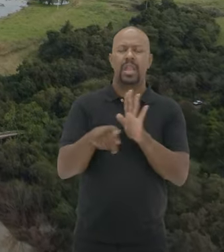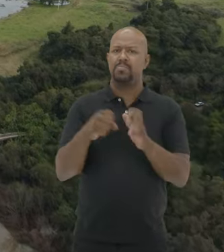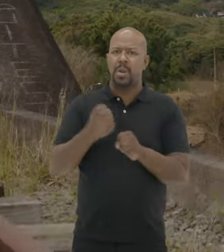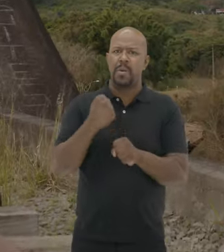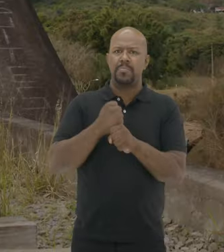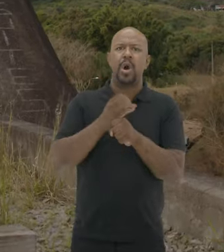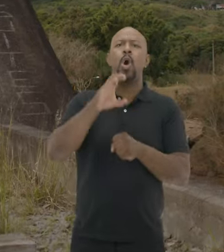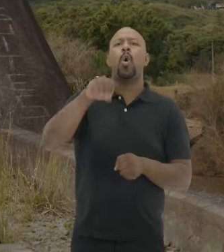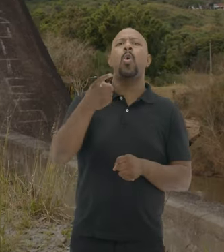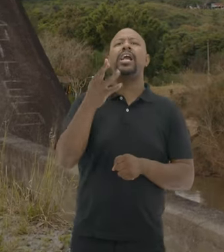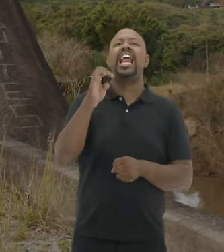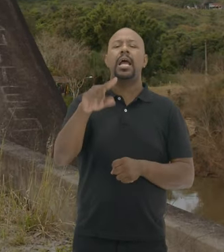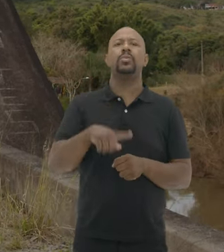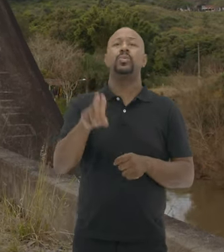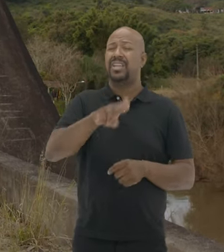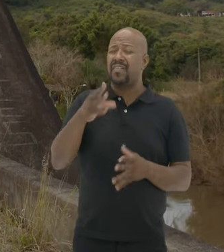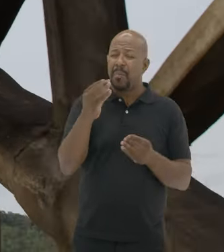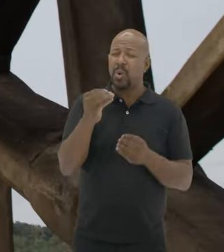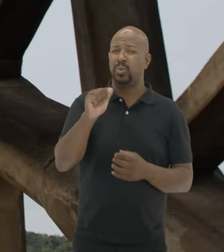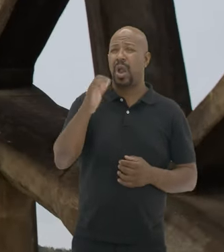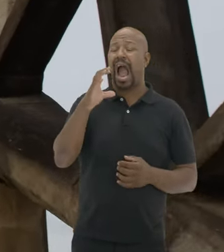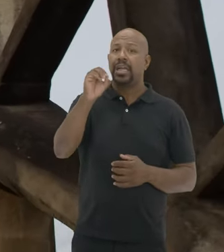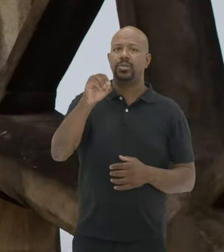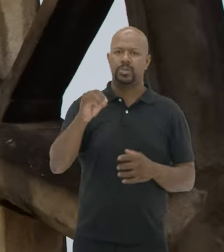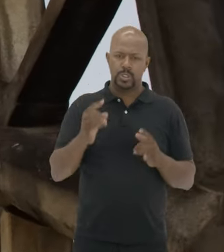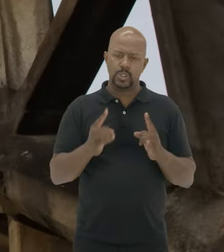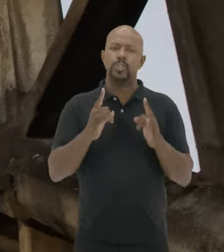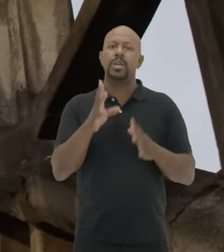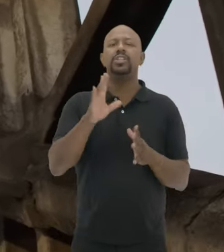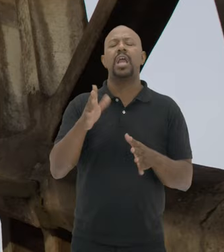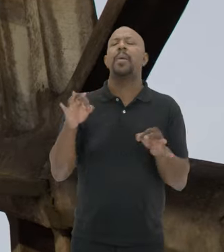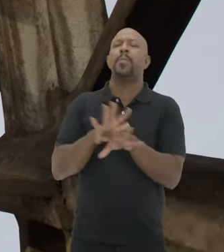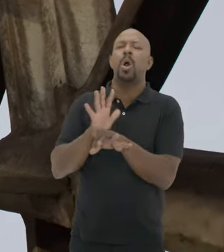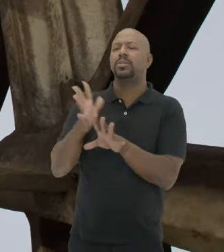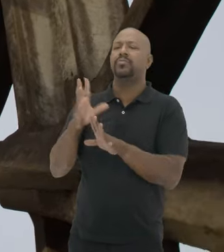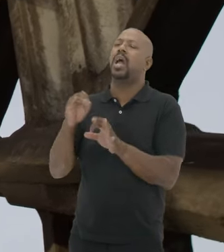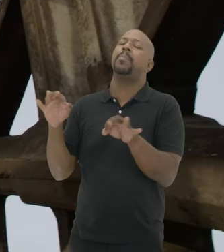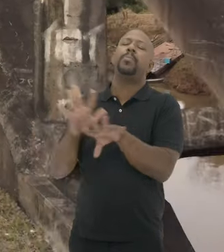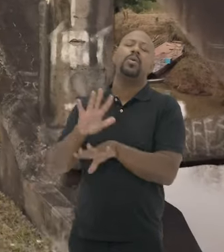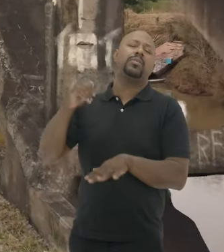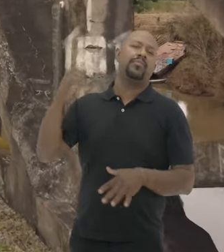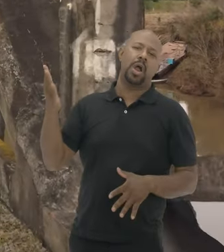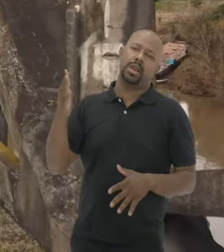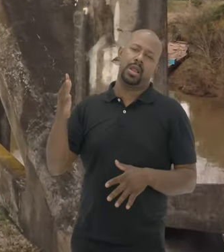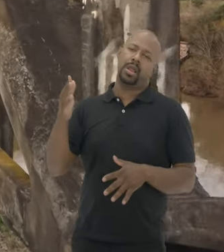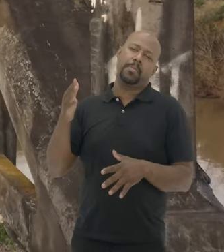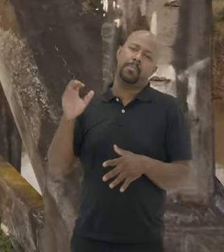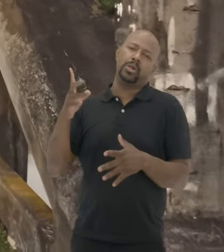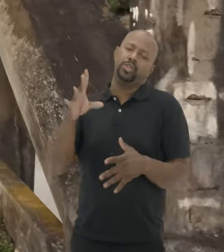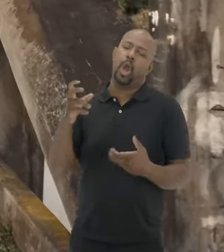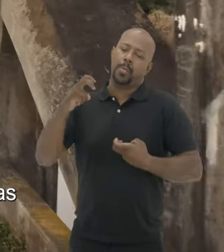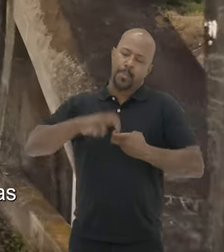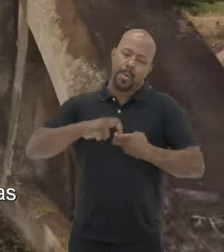concreto se usava muito aço para construir esse tipo de estrutura que era né vinha pré-moldado fabricado já em peças